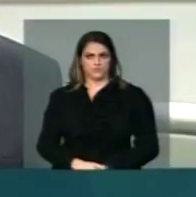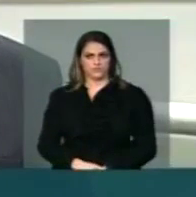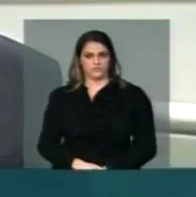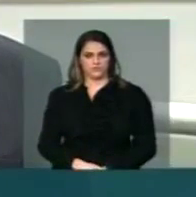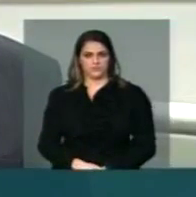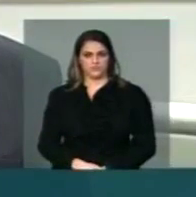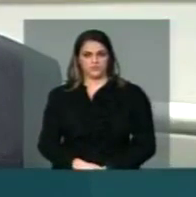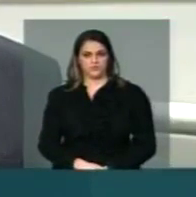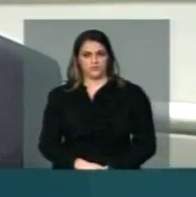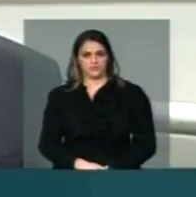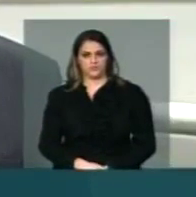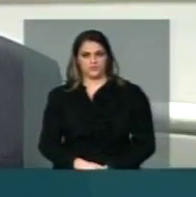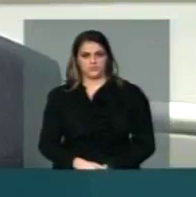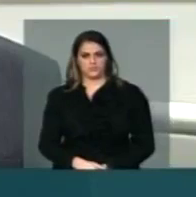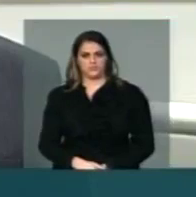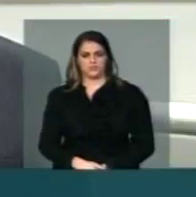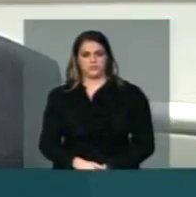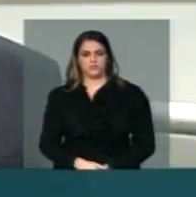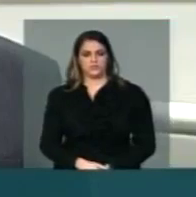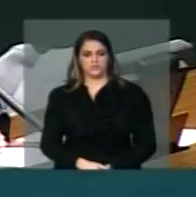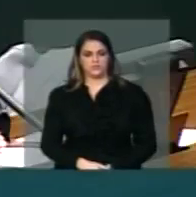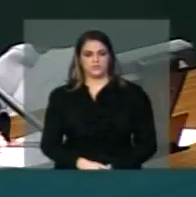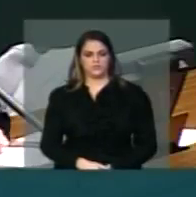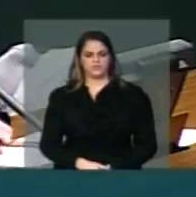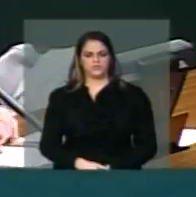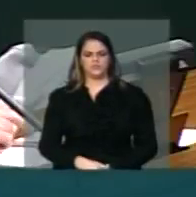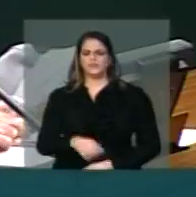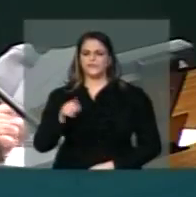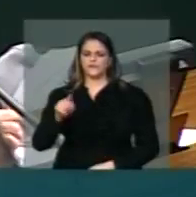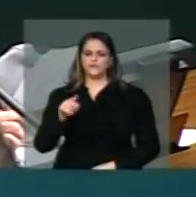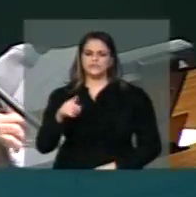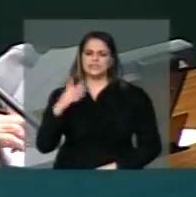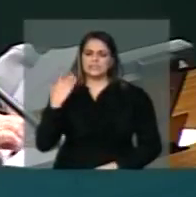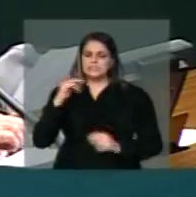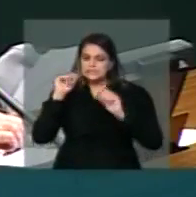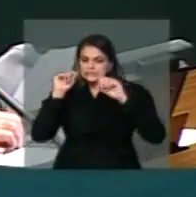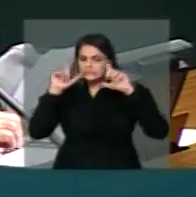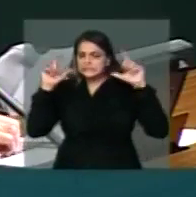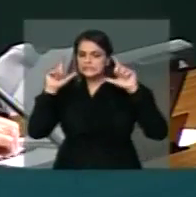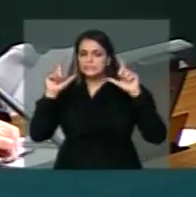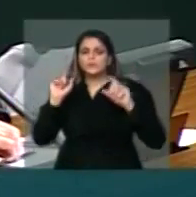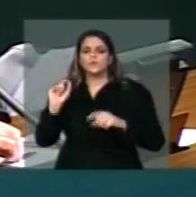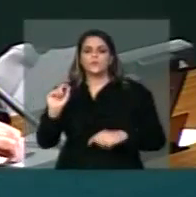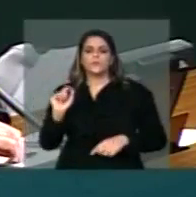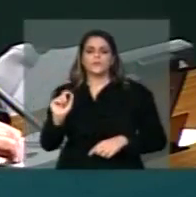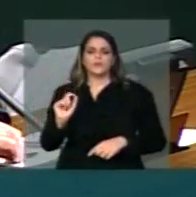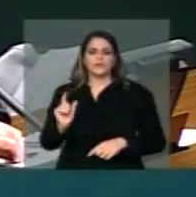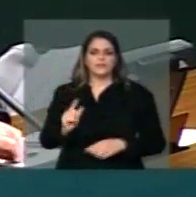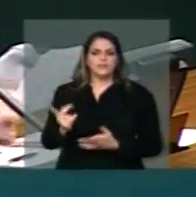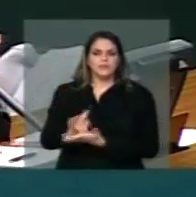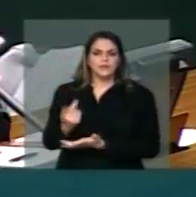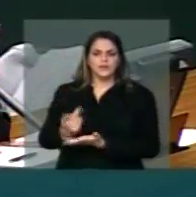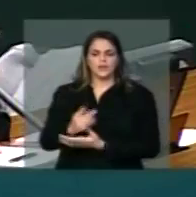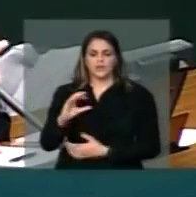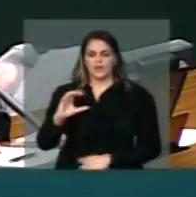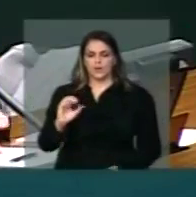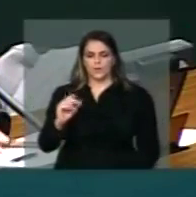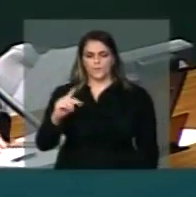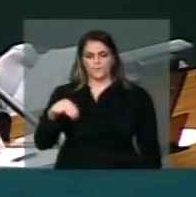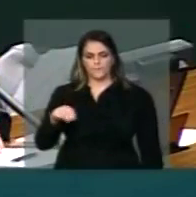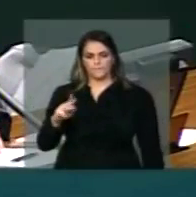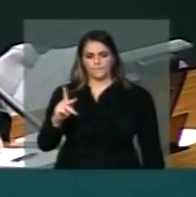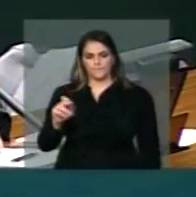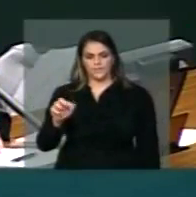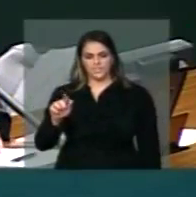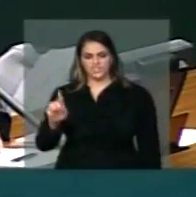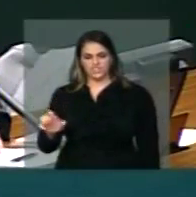E o que chamou a atenção do senhor enquanto gerente para o fato de haver irregularidades na Compes? O que foi que chamou a atenção de